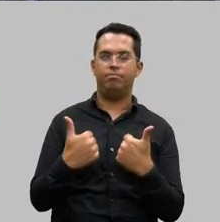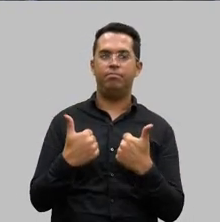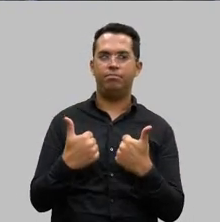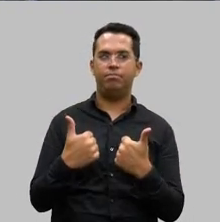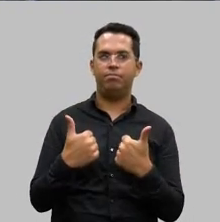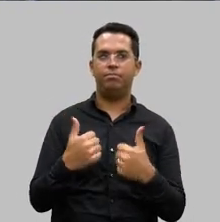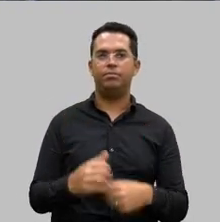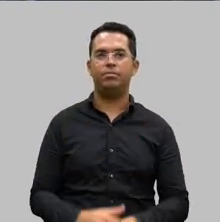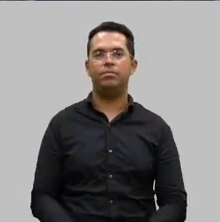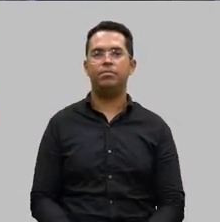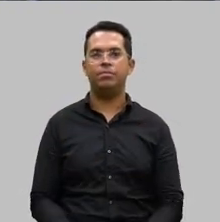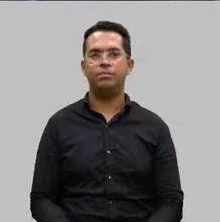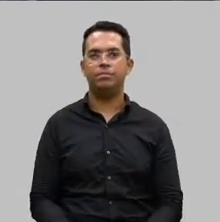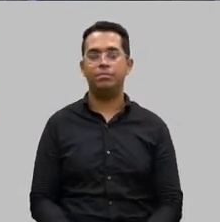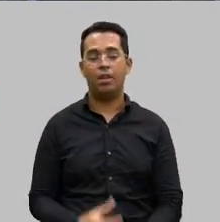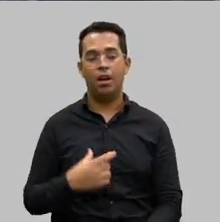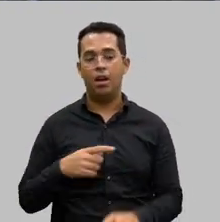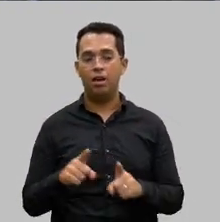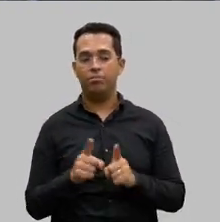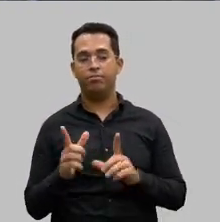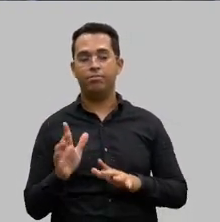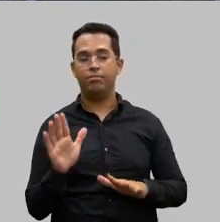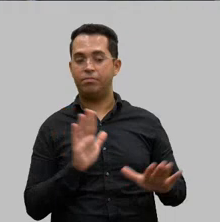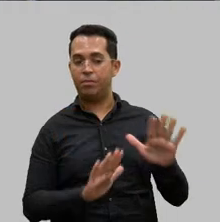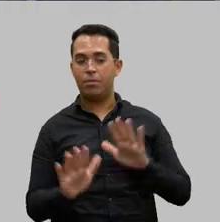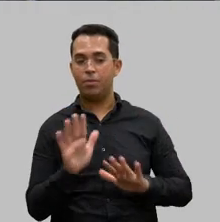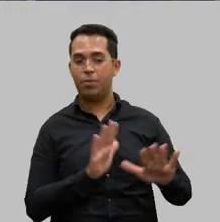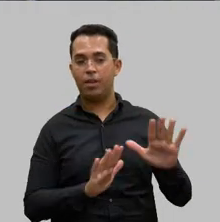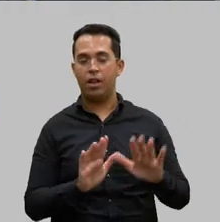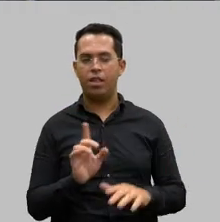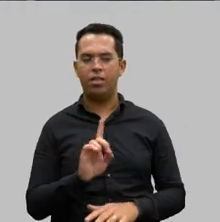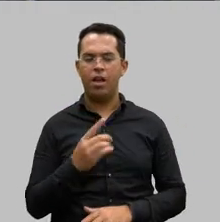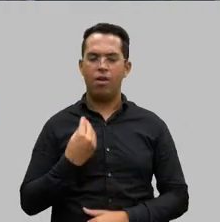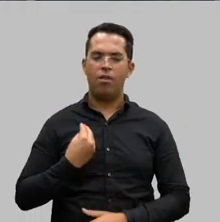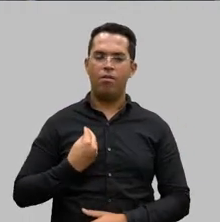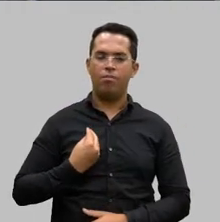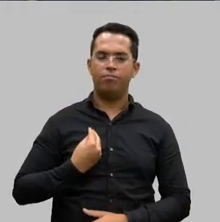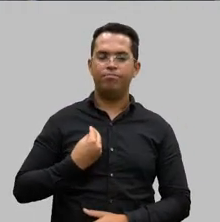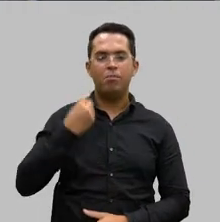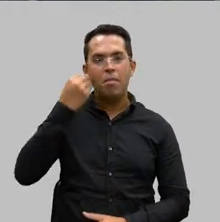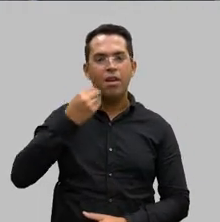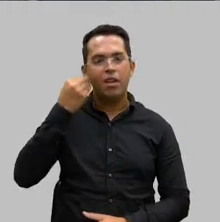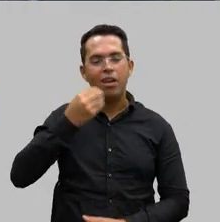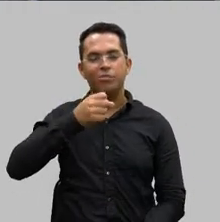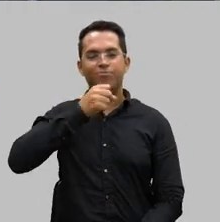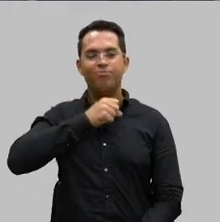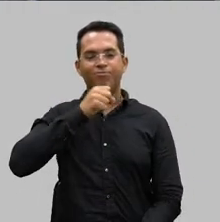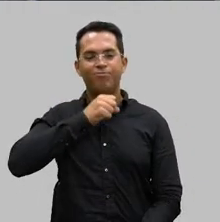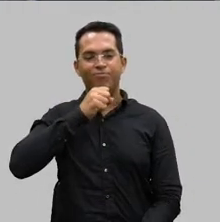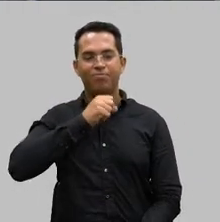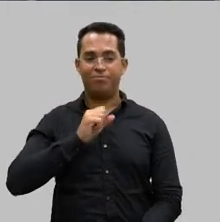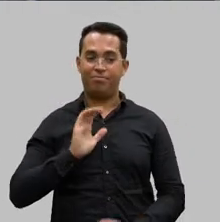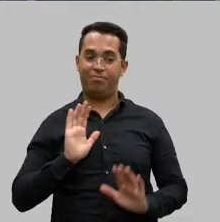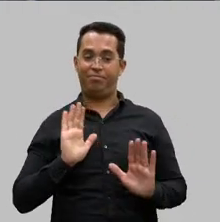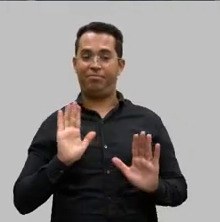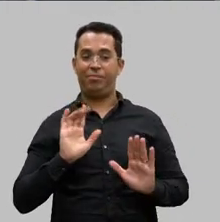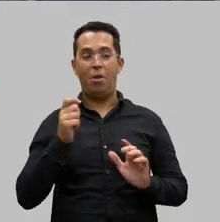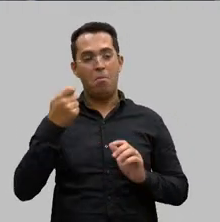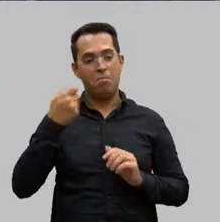vai com calma e a outra coisa não fica velho não porque depois que você fica